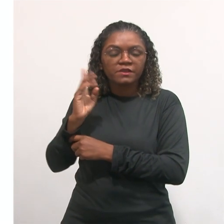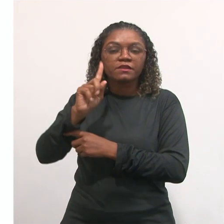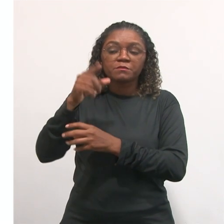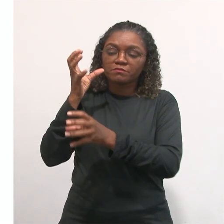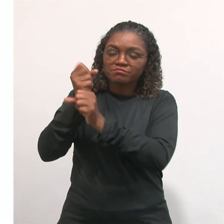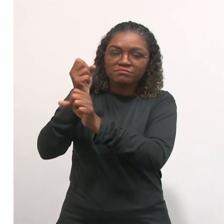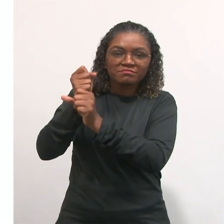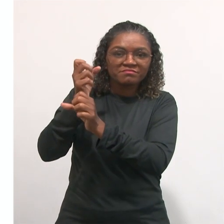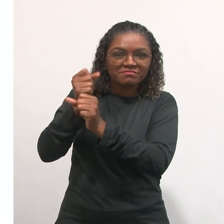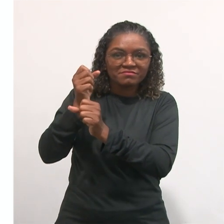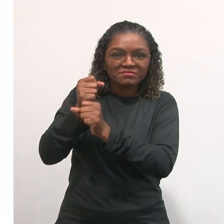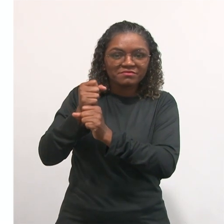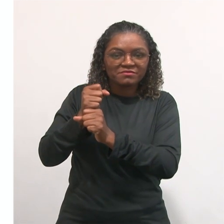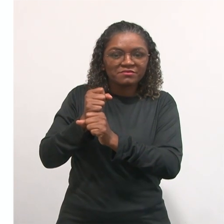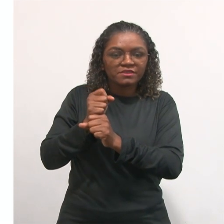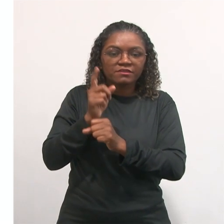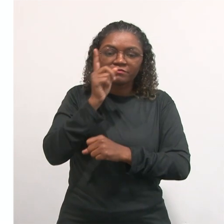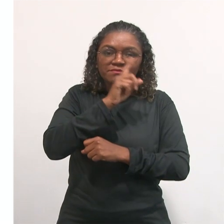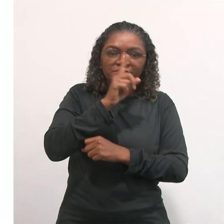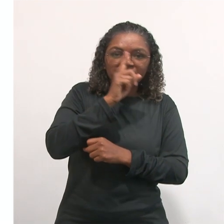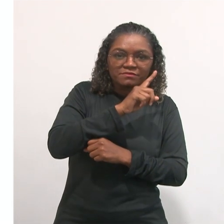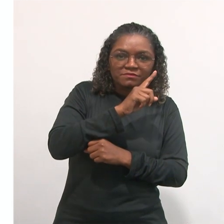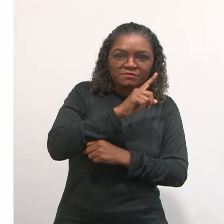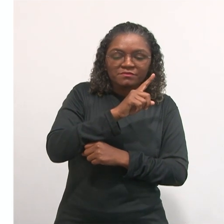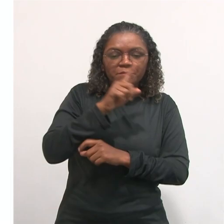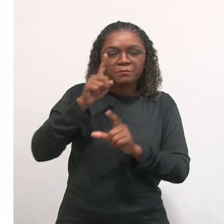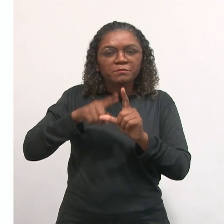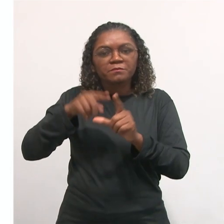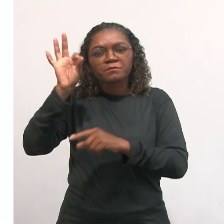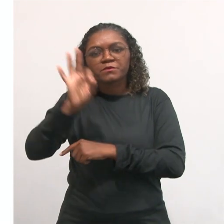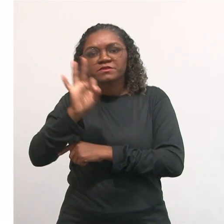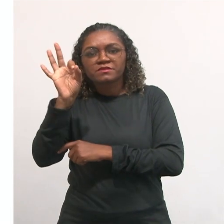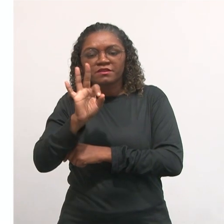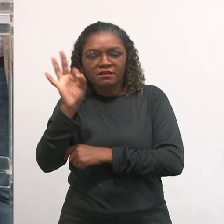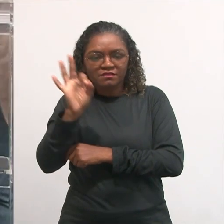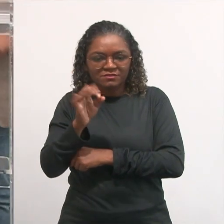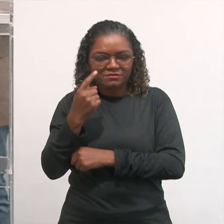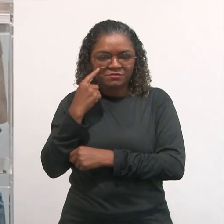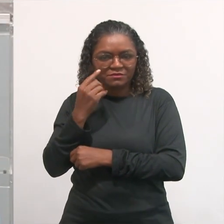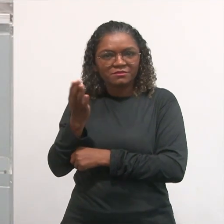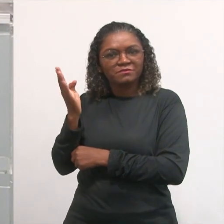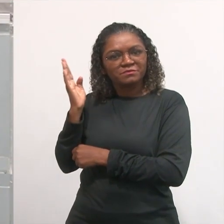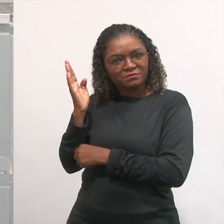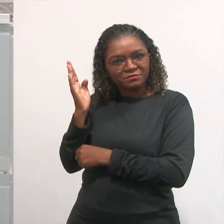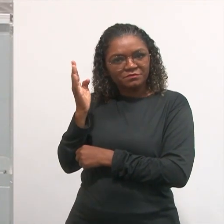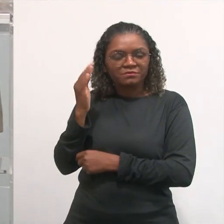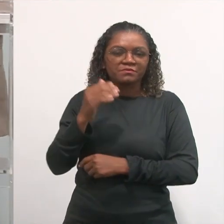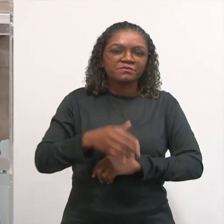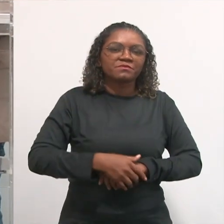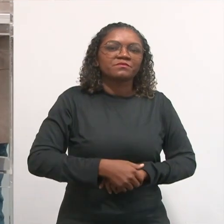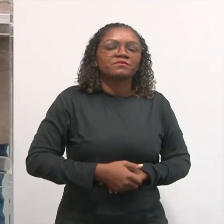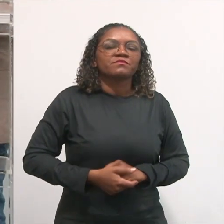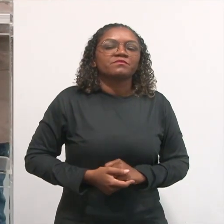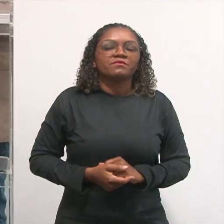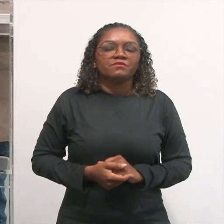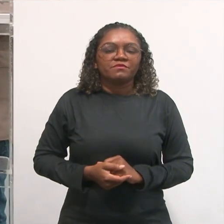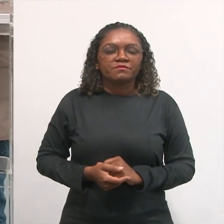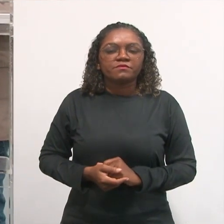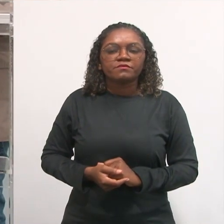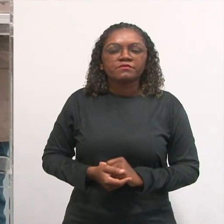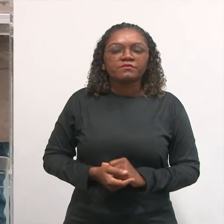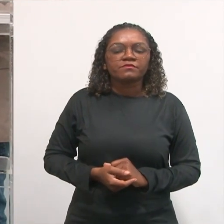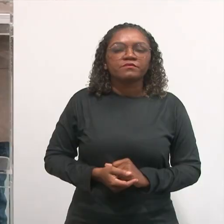calcula a margem de erro. Essa aqui tem uma margem de erro de 6,24, uma margem de erro muito, já considerada já até grande,